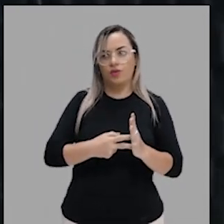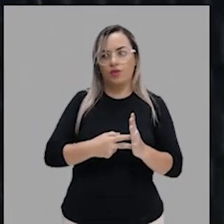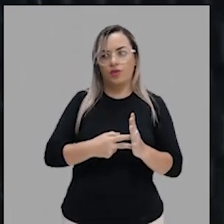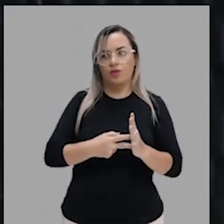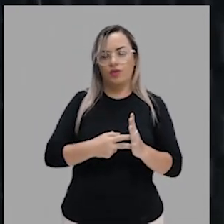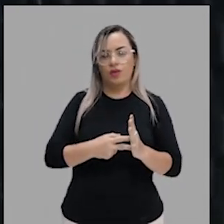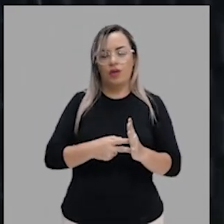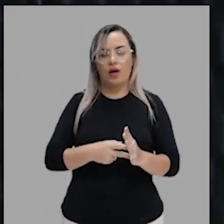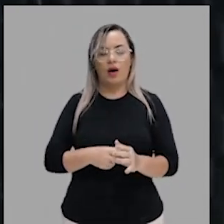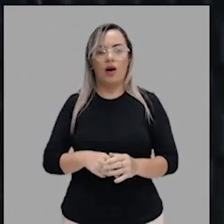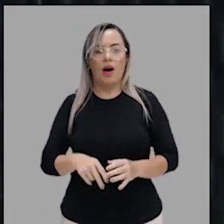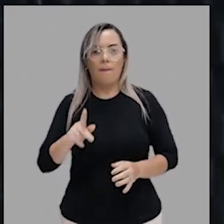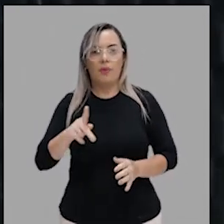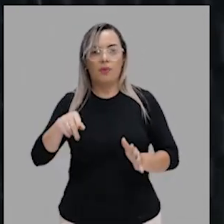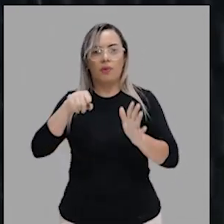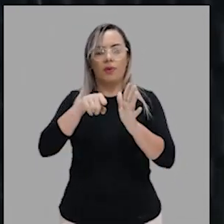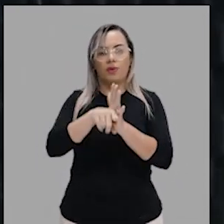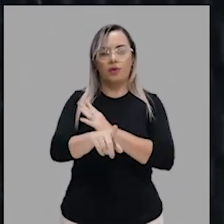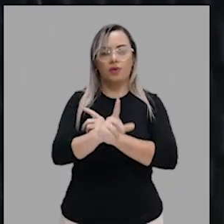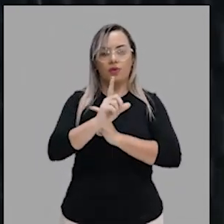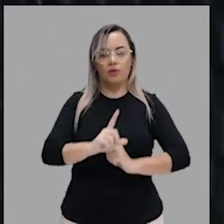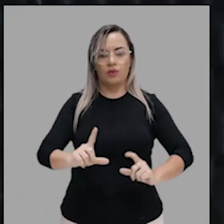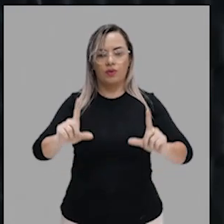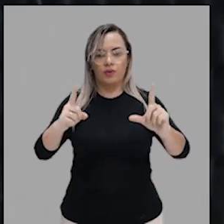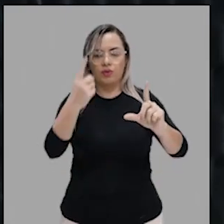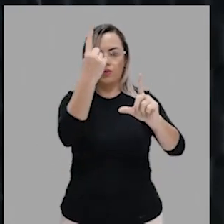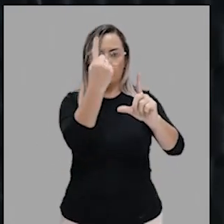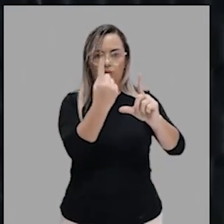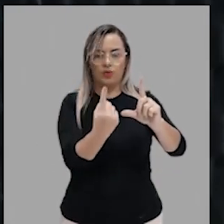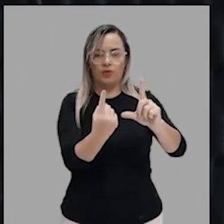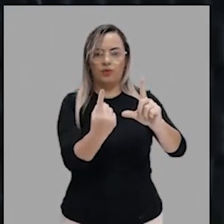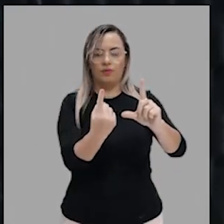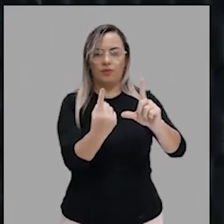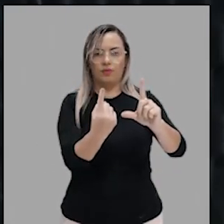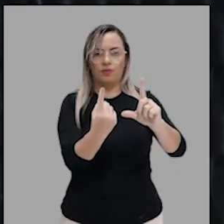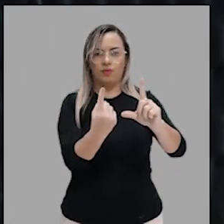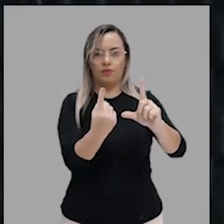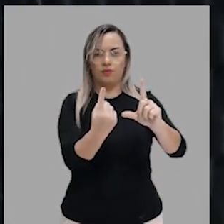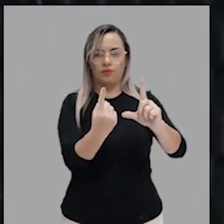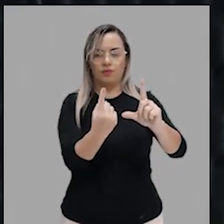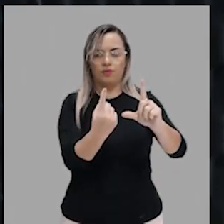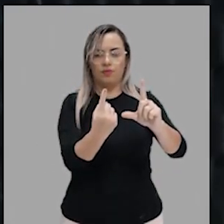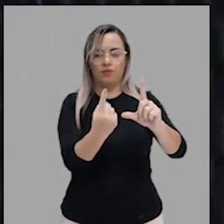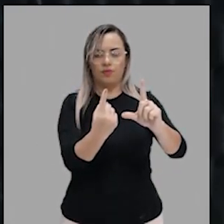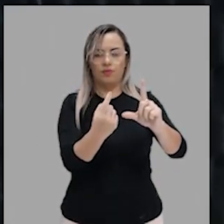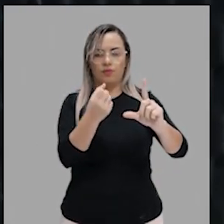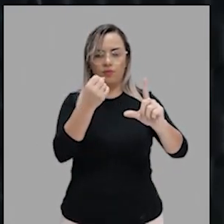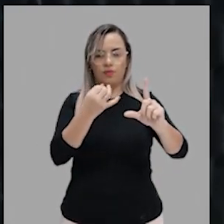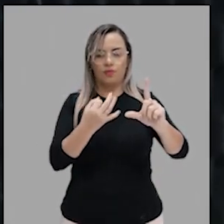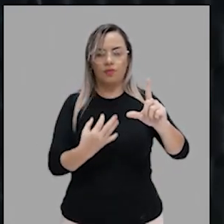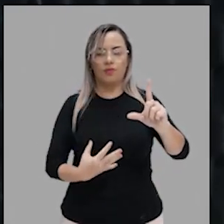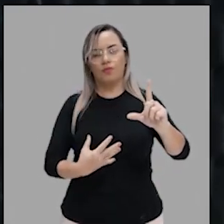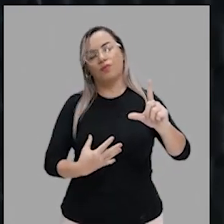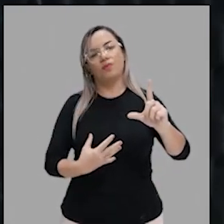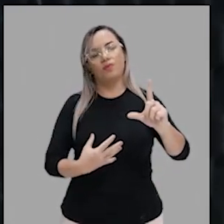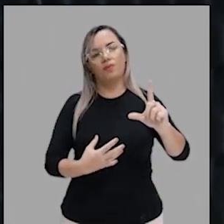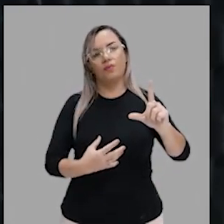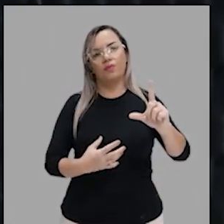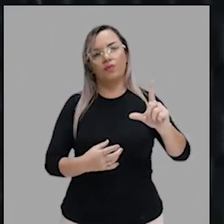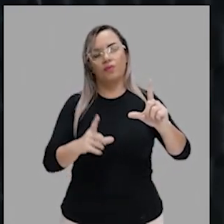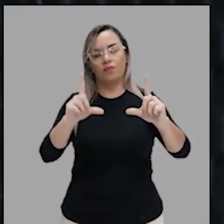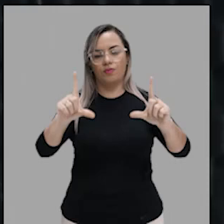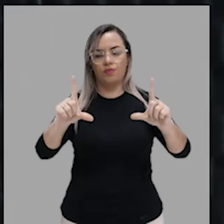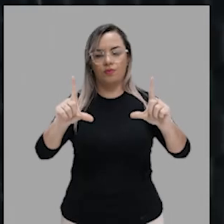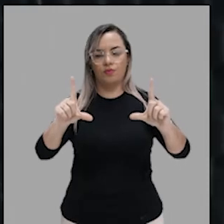da tela? Estou no meio. Então, o meio, aqui está dizendo falar em ponto equidistante, é que a mesma distância que eu vou